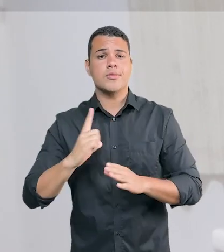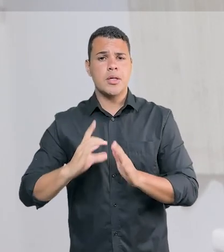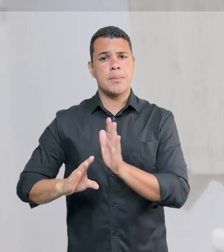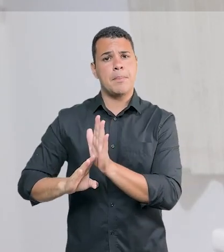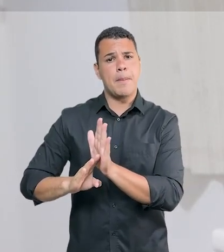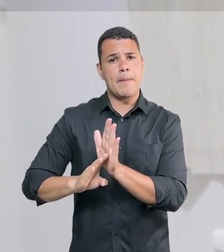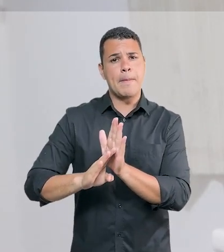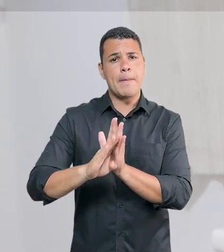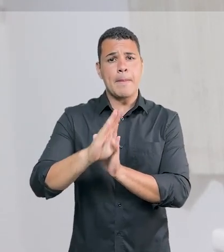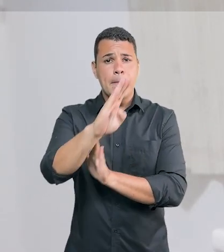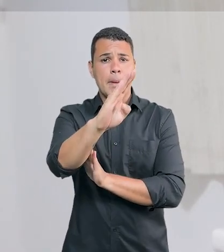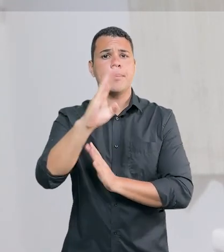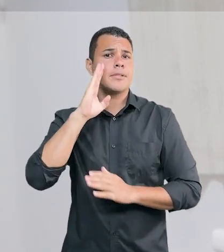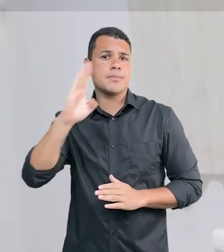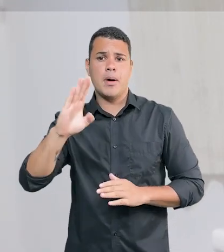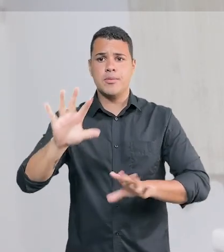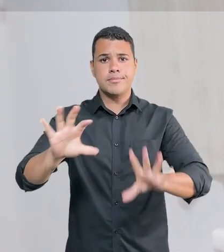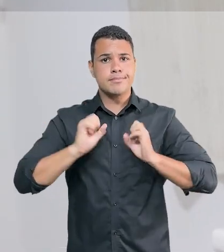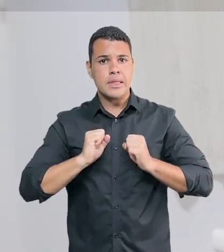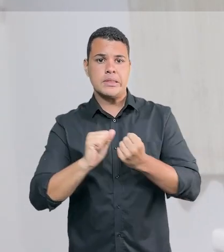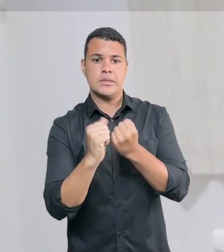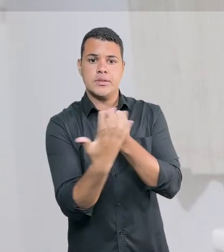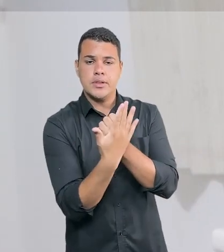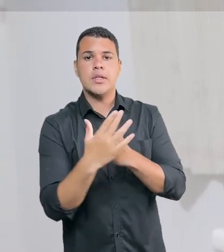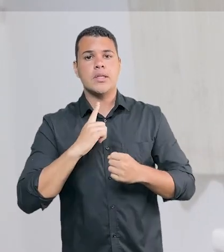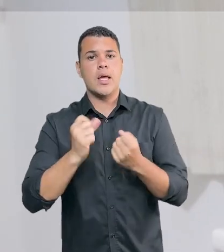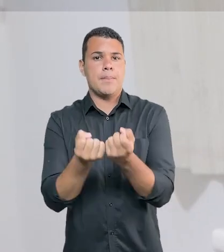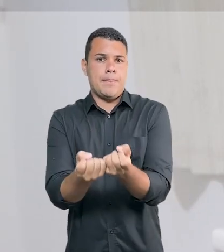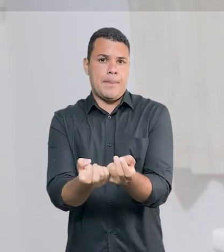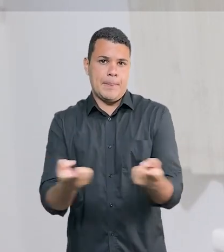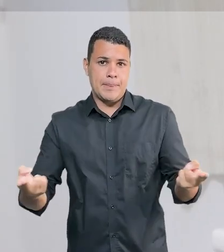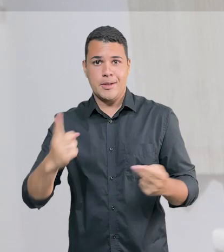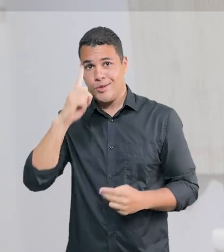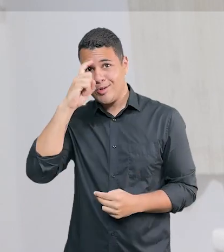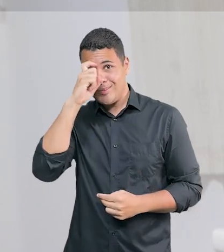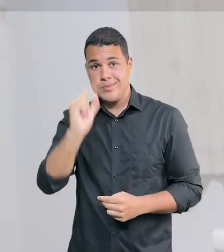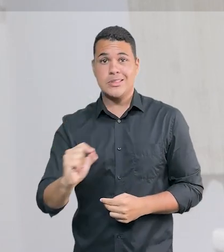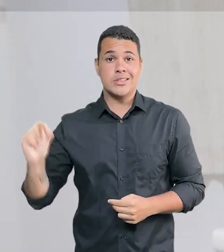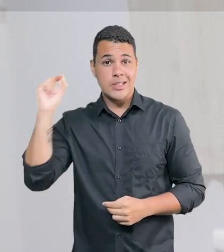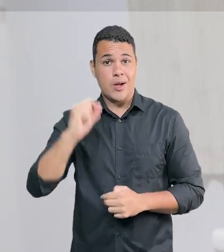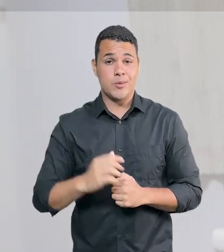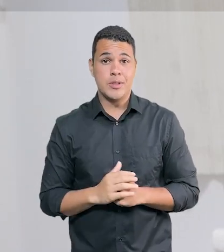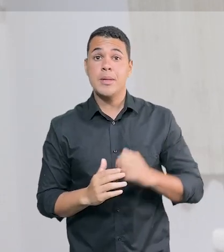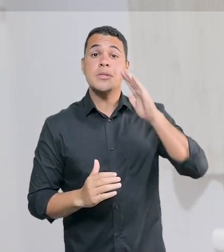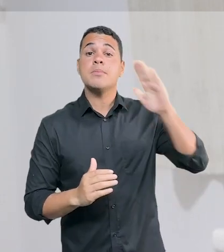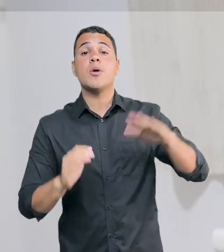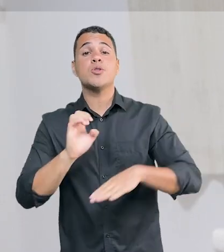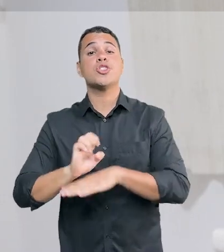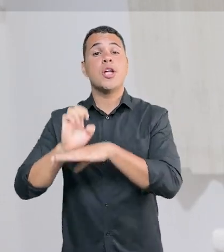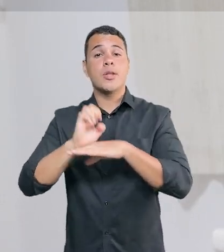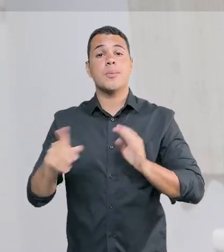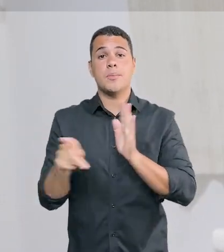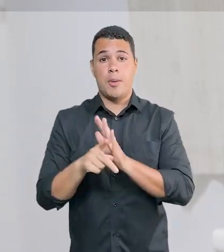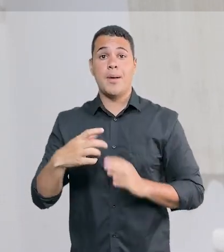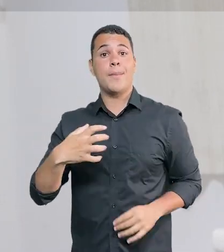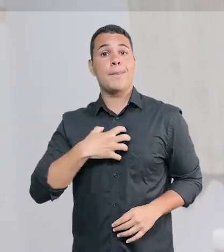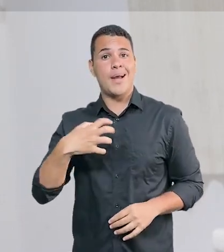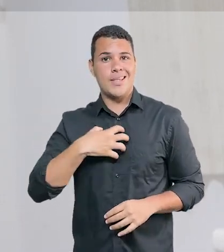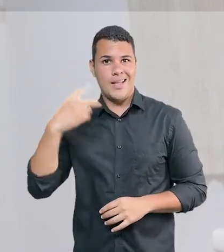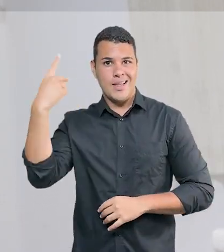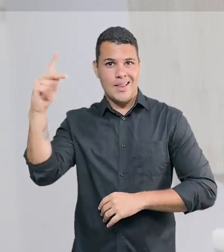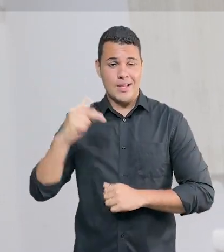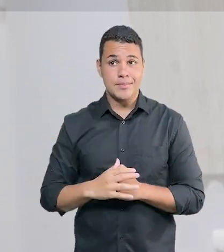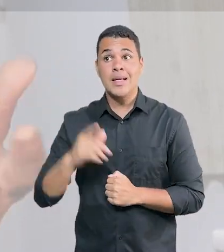após semana, né, nessas internações, em particular associadas à Covid-19, nos estados da Bahia, né, que é o